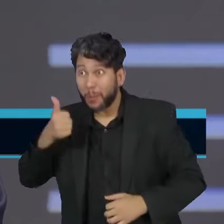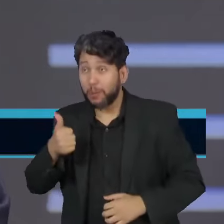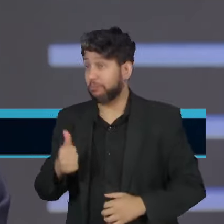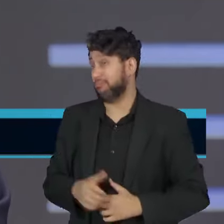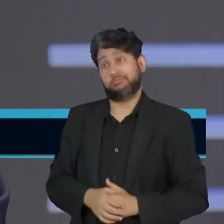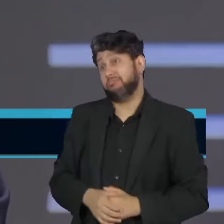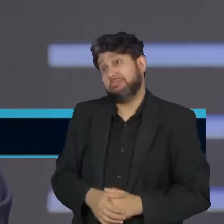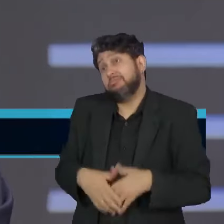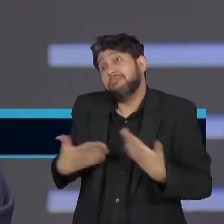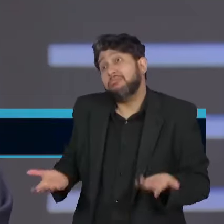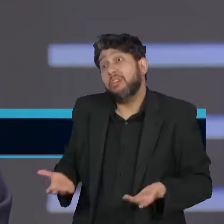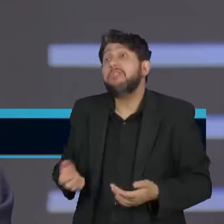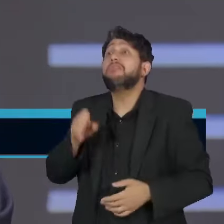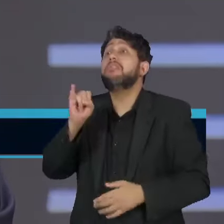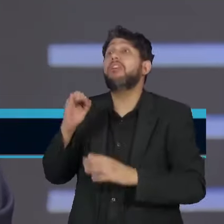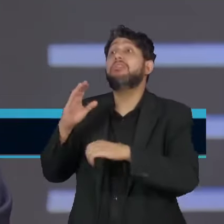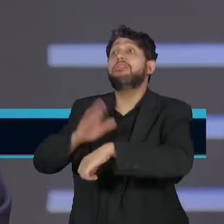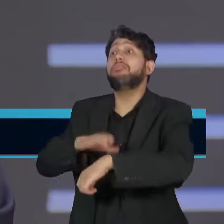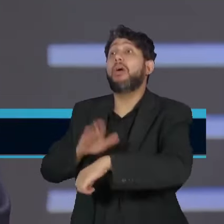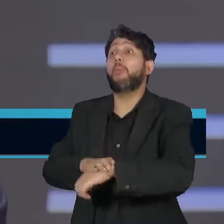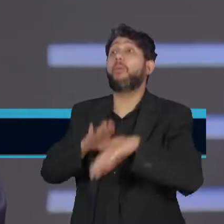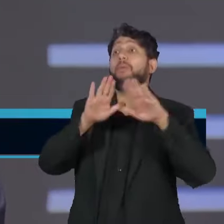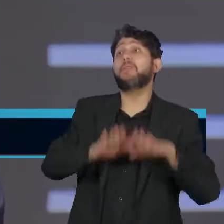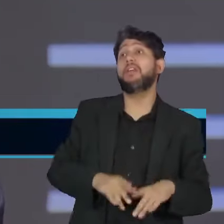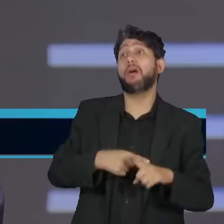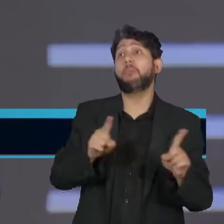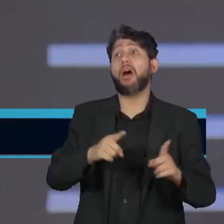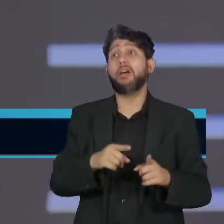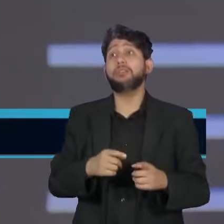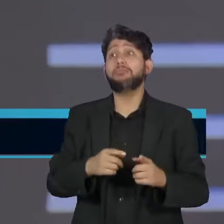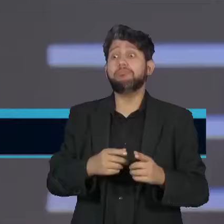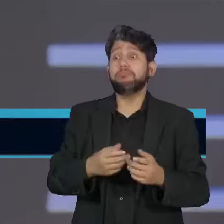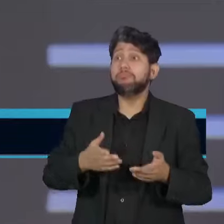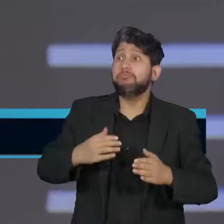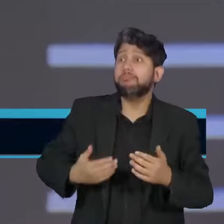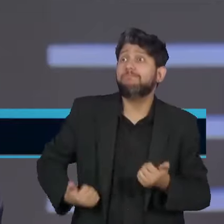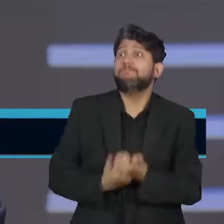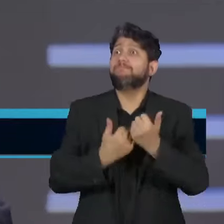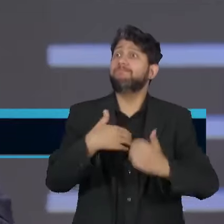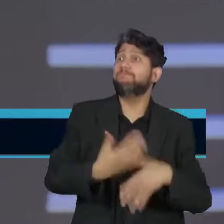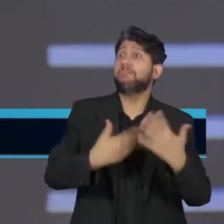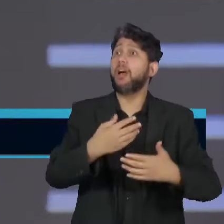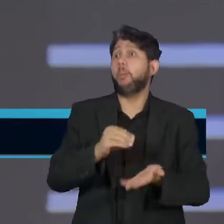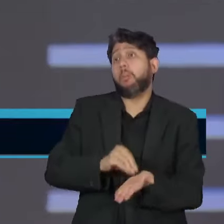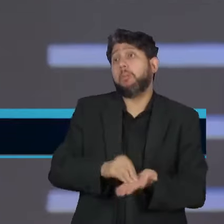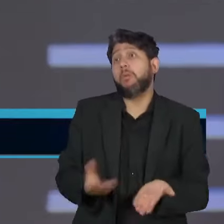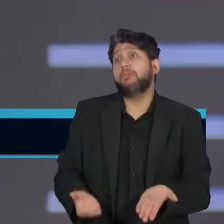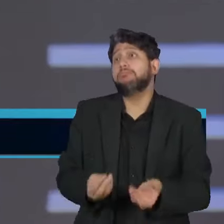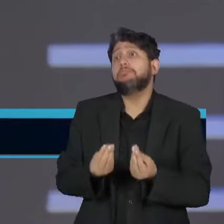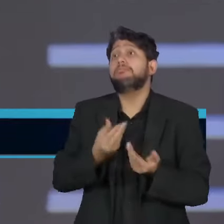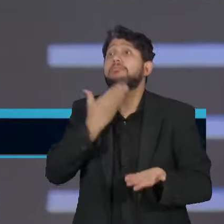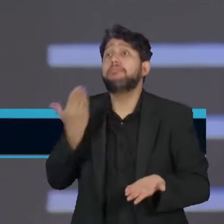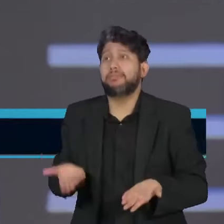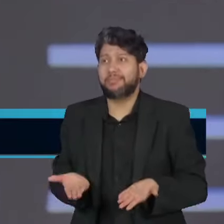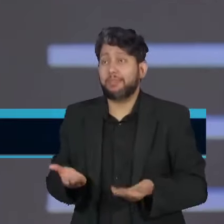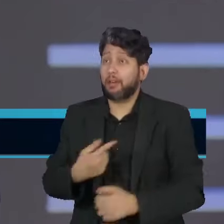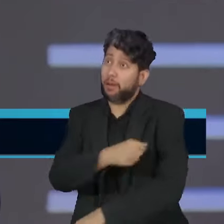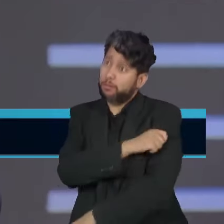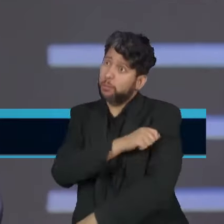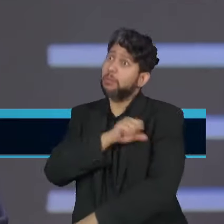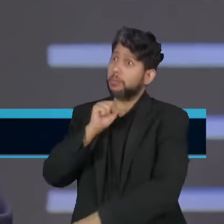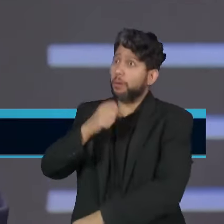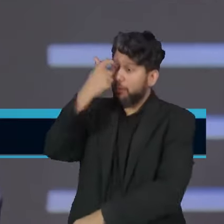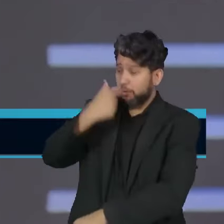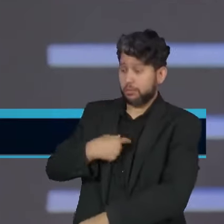que a escola vai utilizar esse tempo, construindo as possibilidades, inclusive dos estudantes terem alguma possibilidade de escolha,